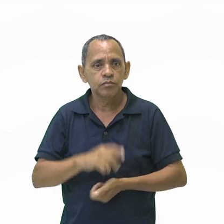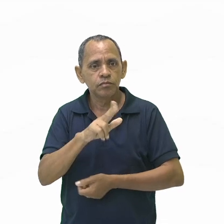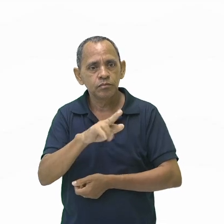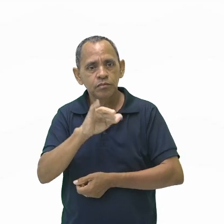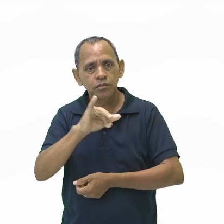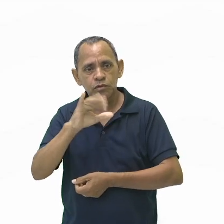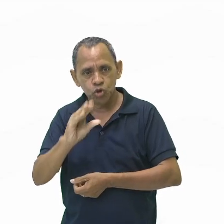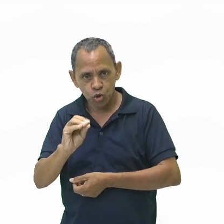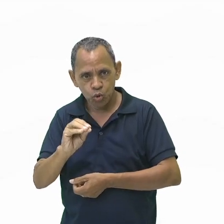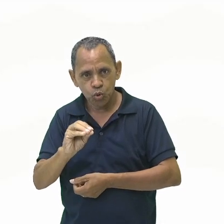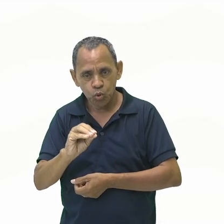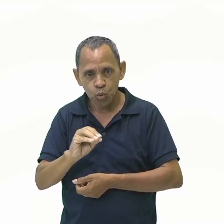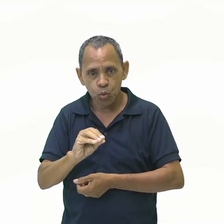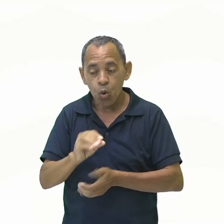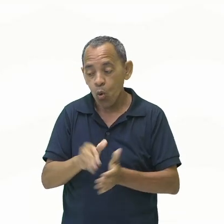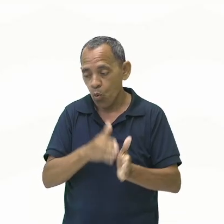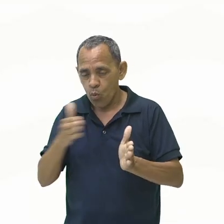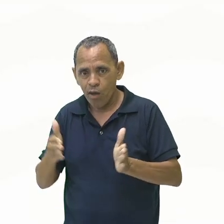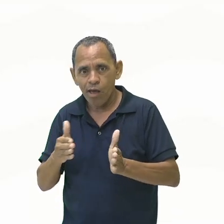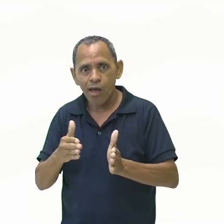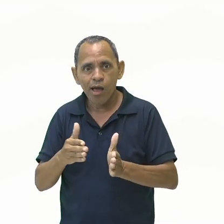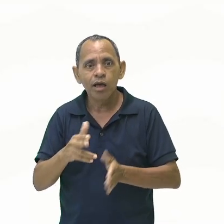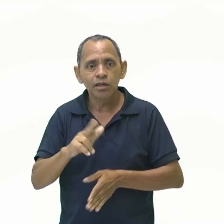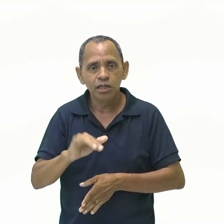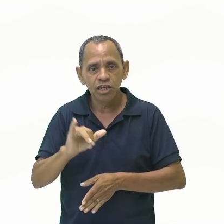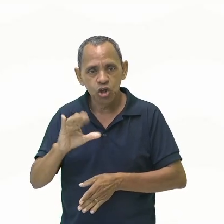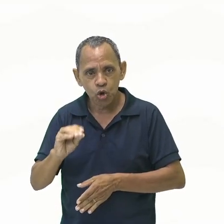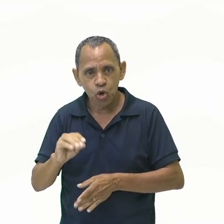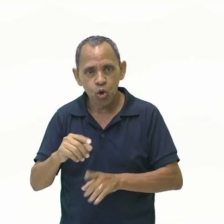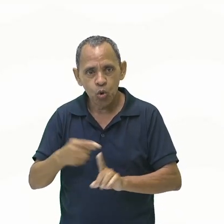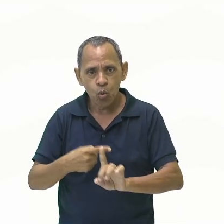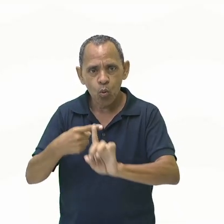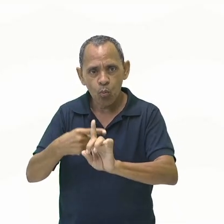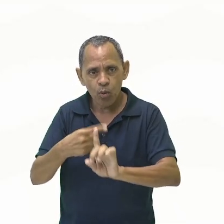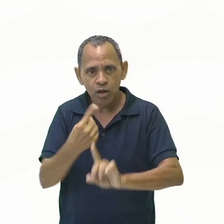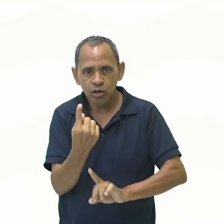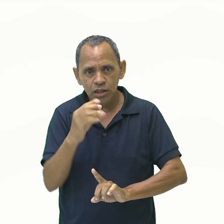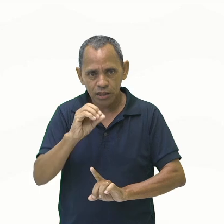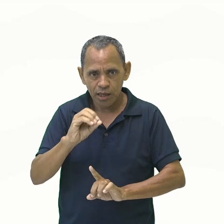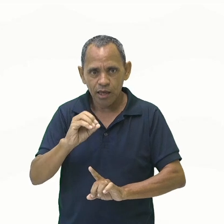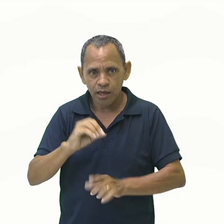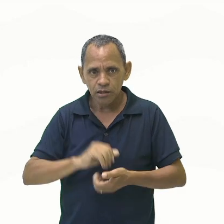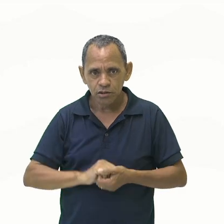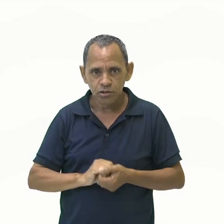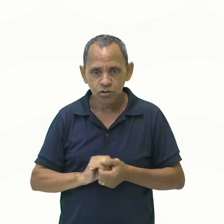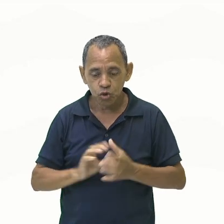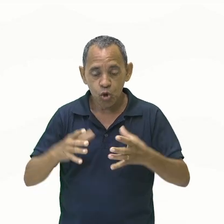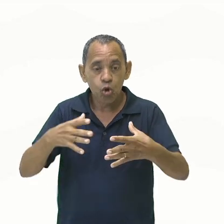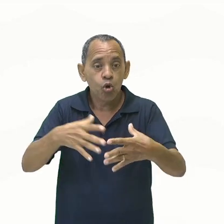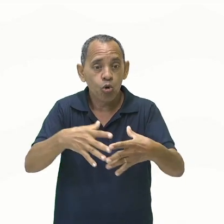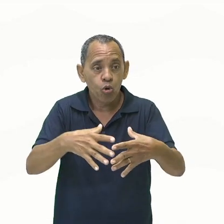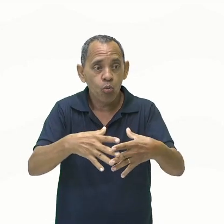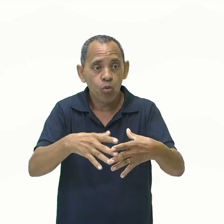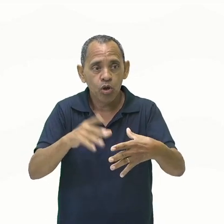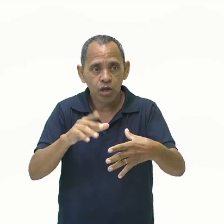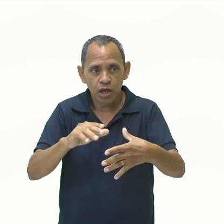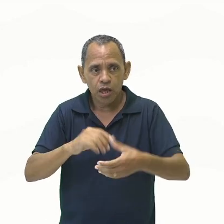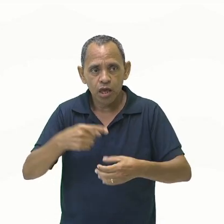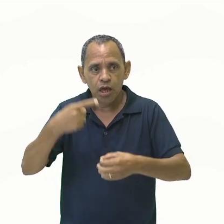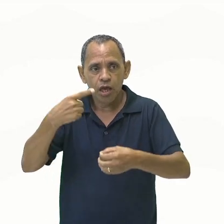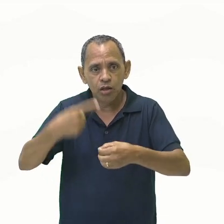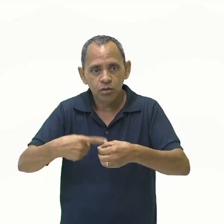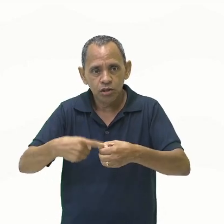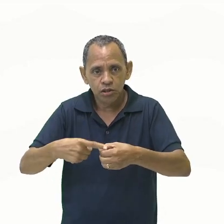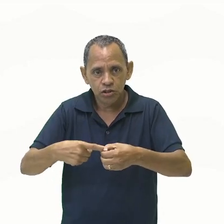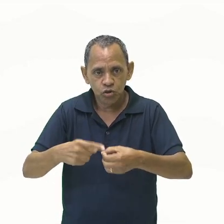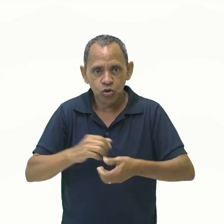Rio+10 ela é também conhecida como Cúpula de Joanesburgo, ou Conferência Mundial sobre